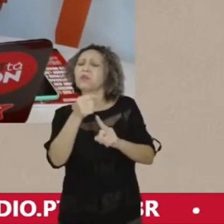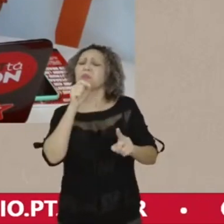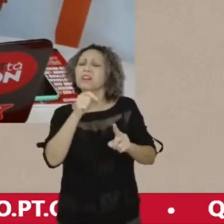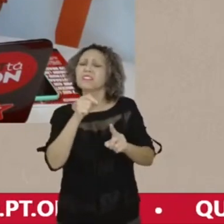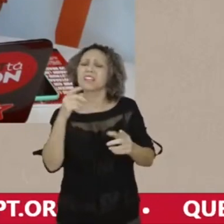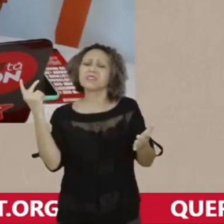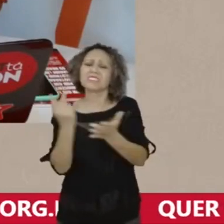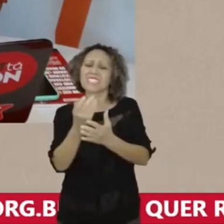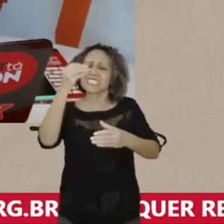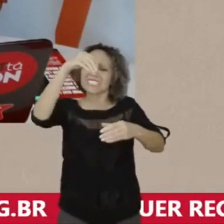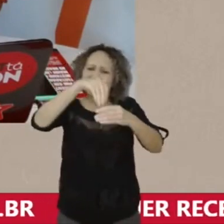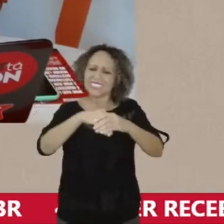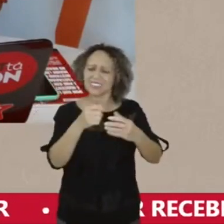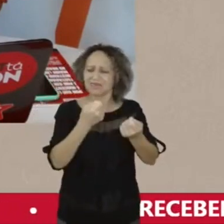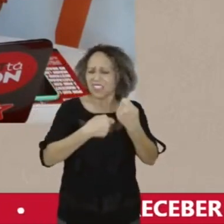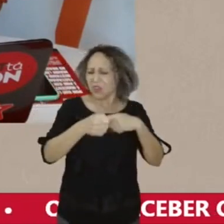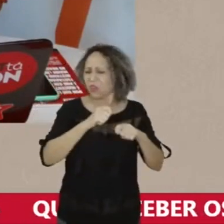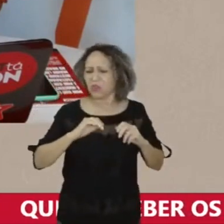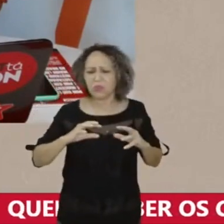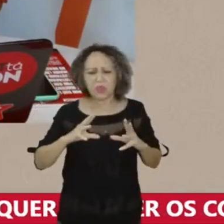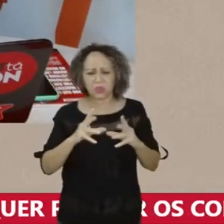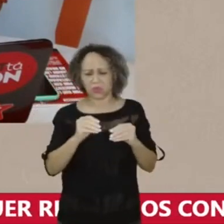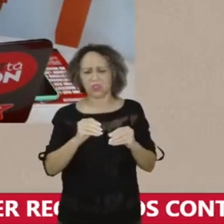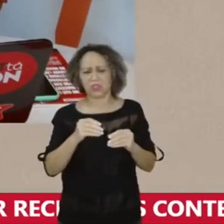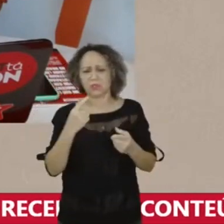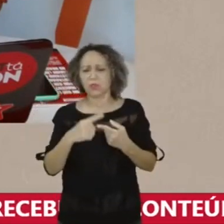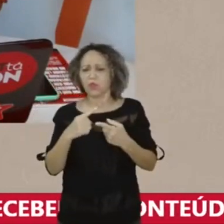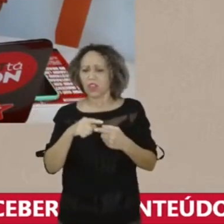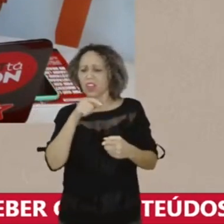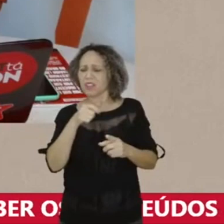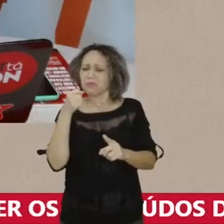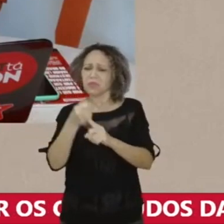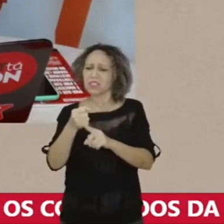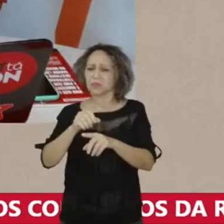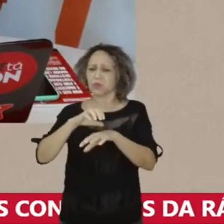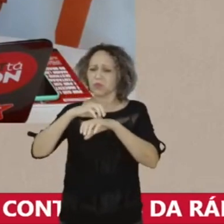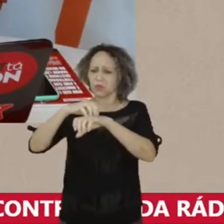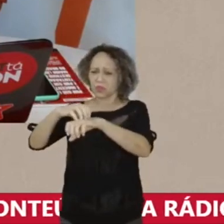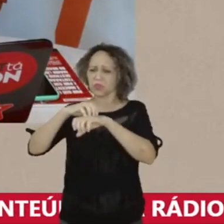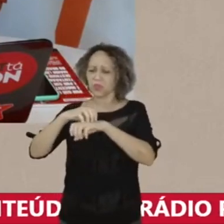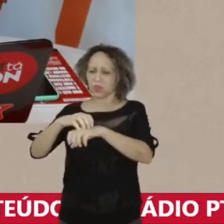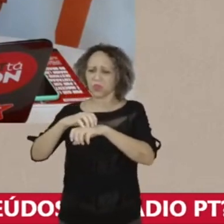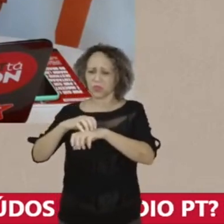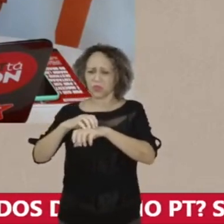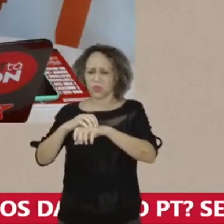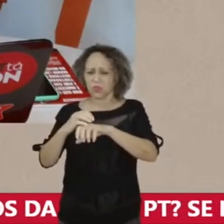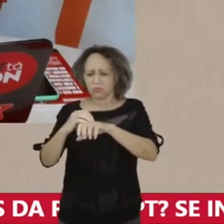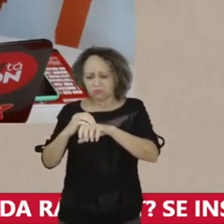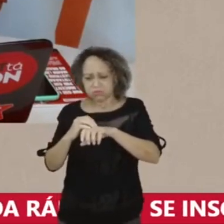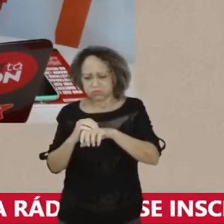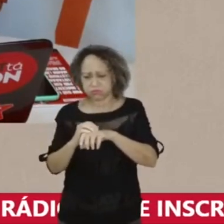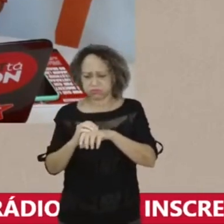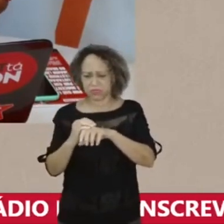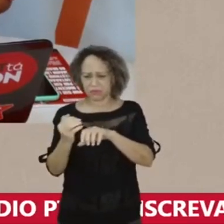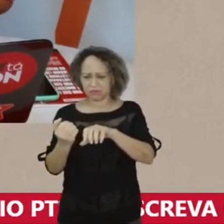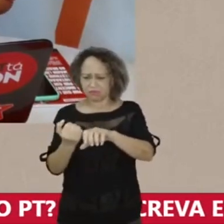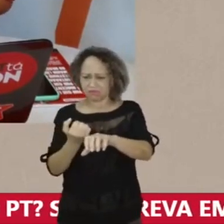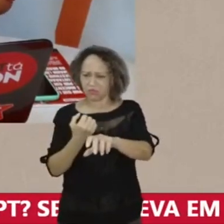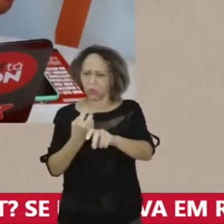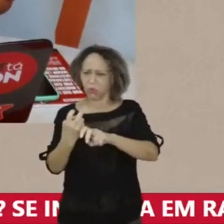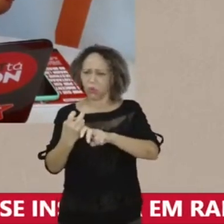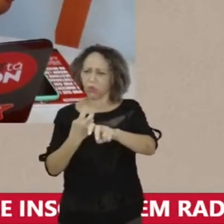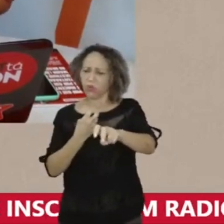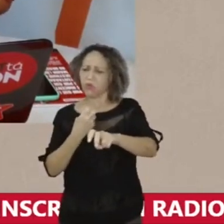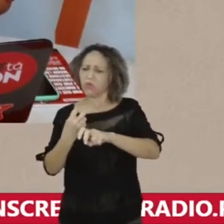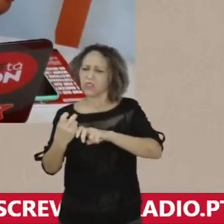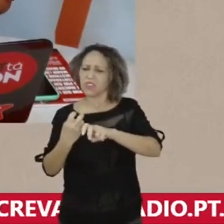vista logístico, é muito baseada no transporte rodoviário e, portanto, um aumento do diesel vai ter um impacto disseminado para toda a economia. E o grande problema problema